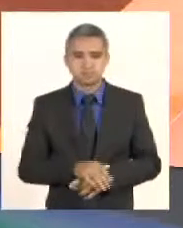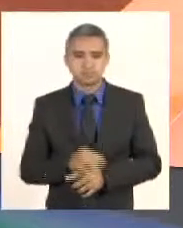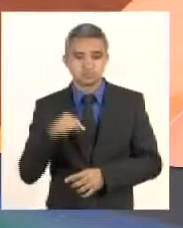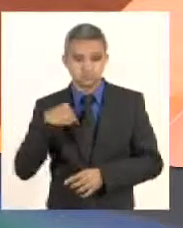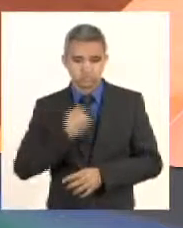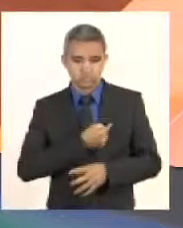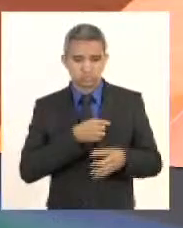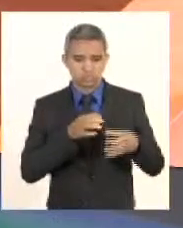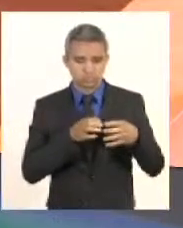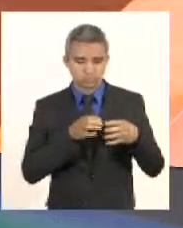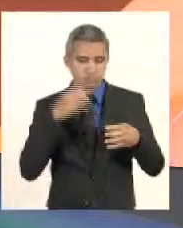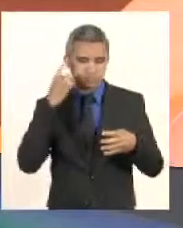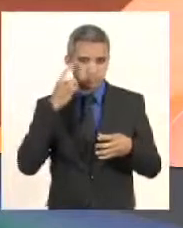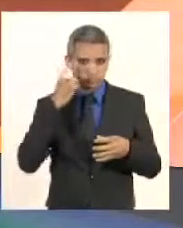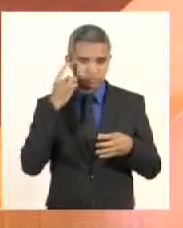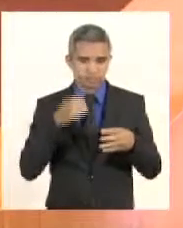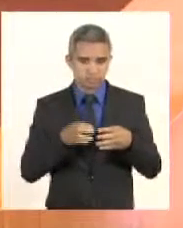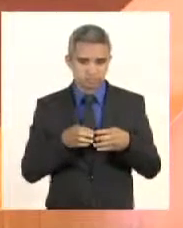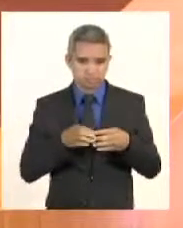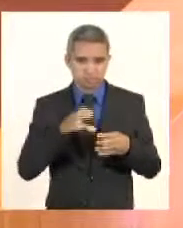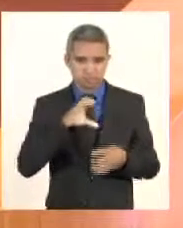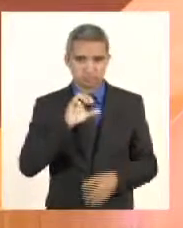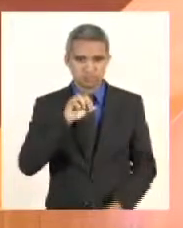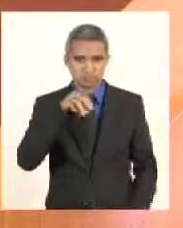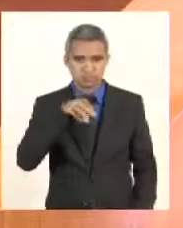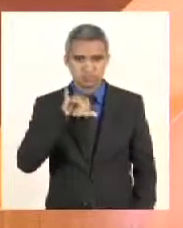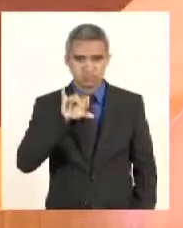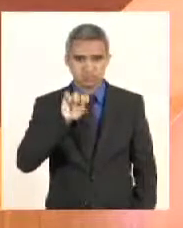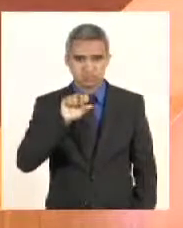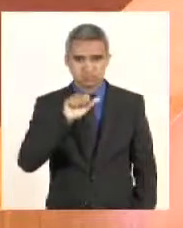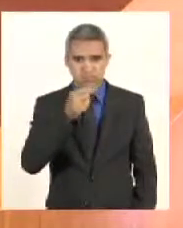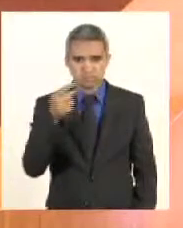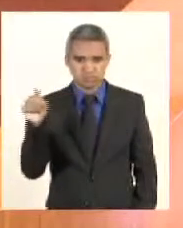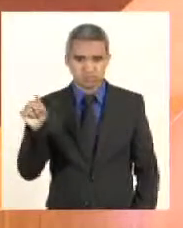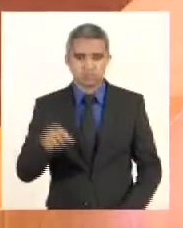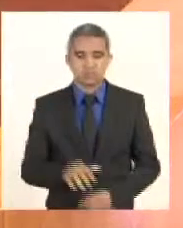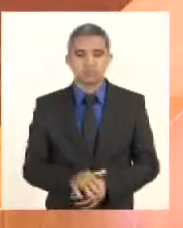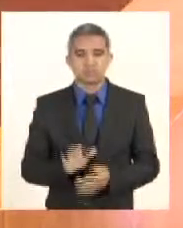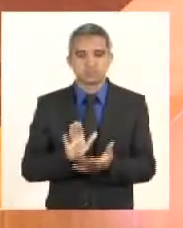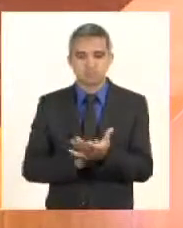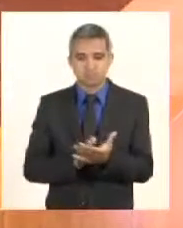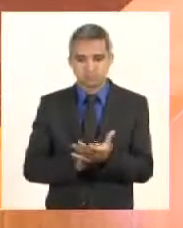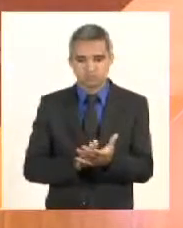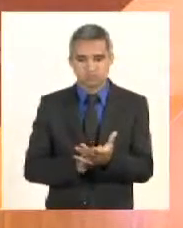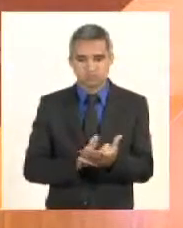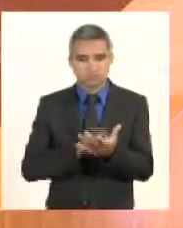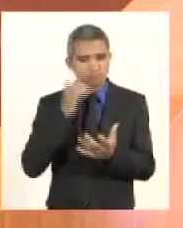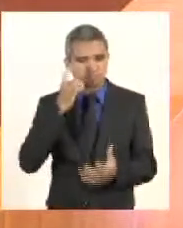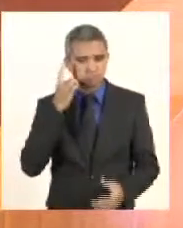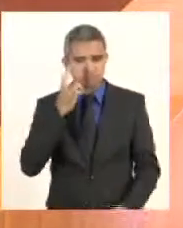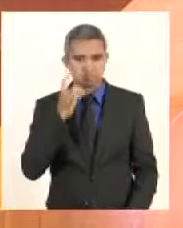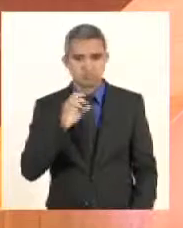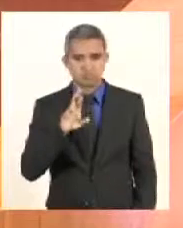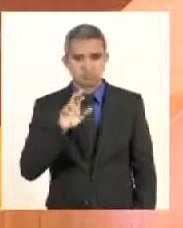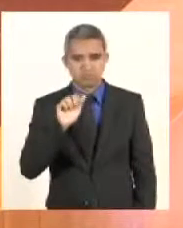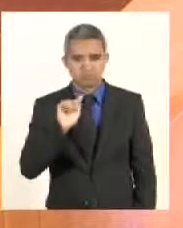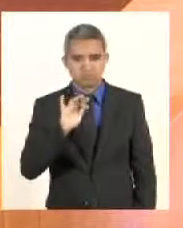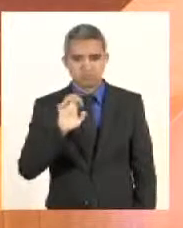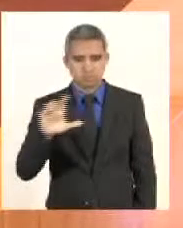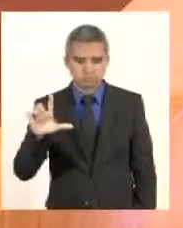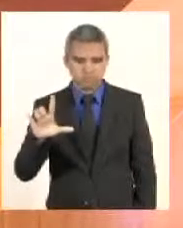comissão, onde eu quero aqui também parabenizar o deputado Rafael Leitor, que foi o autor deste